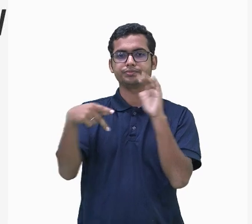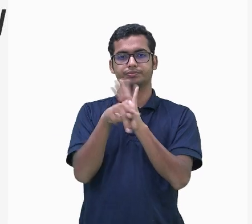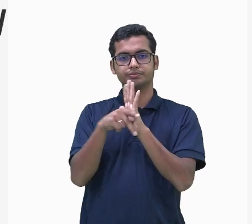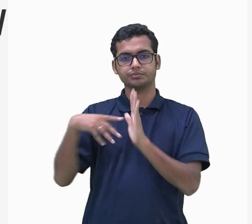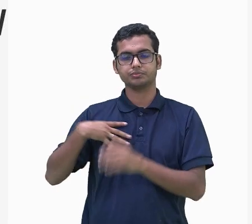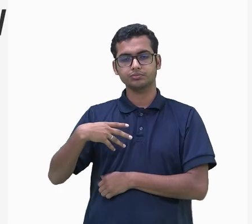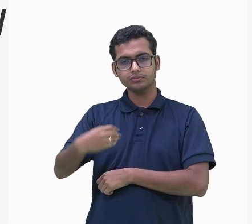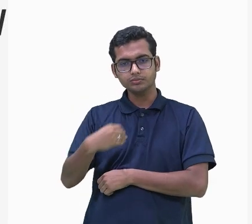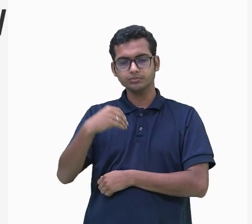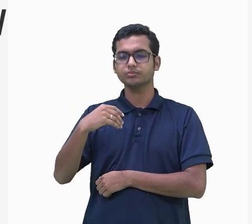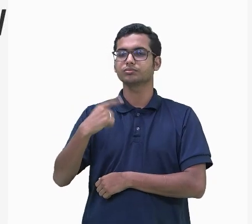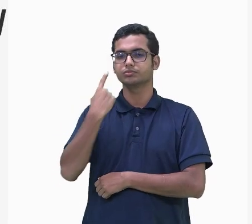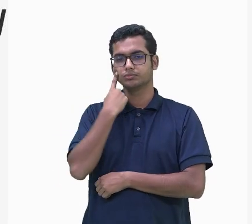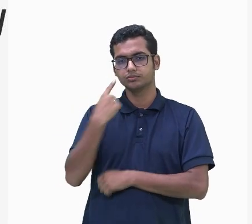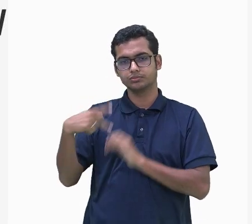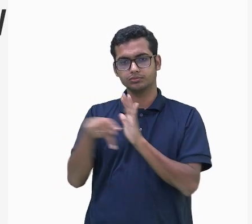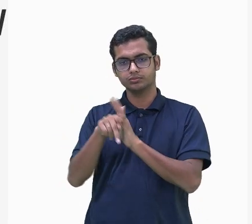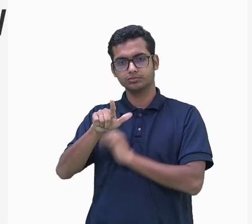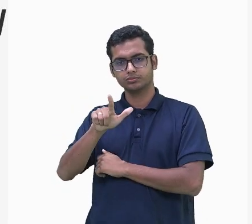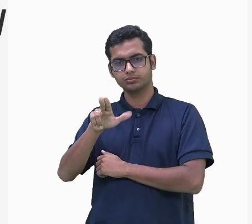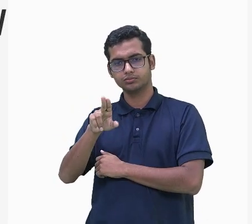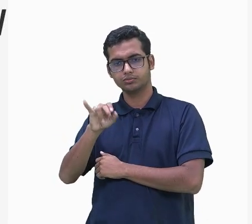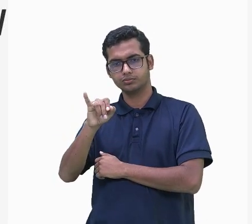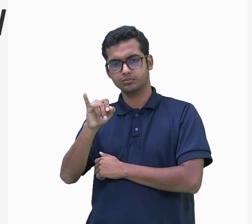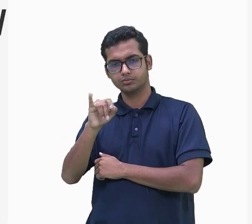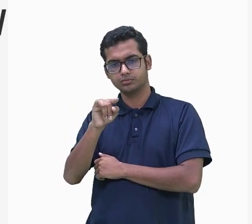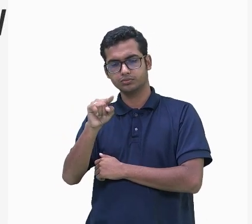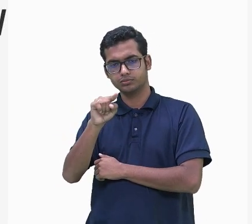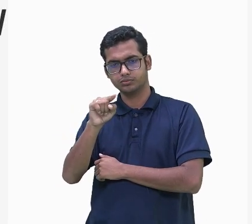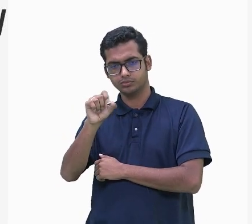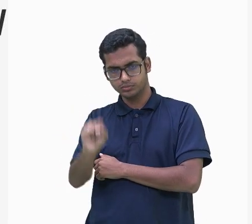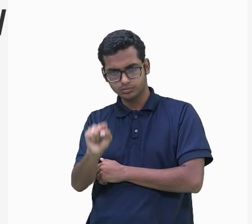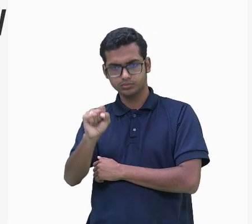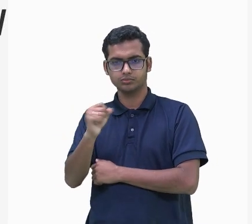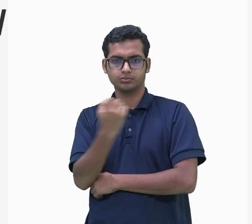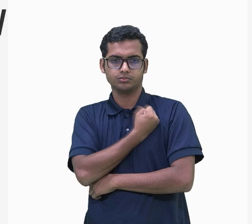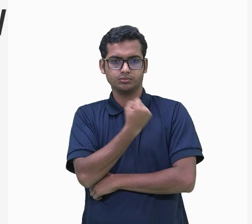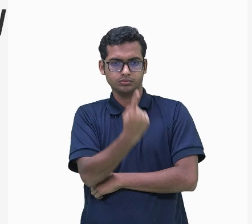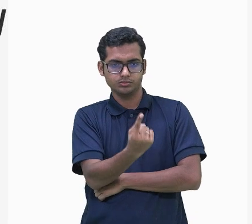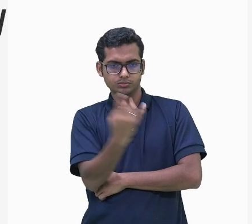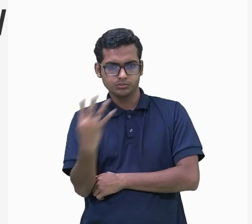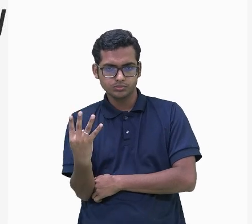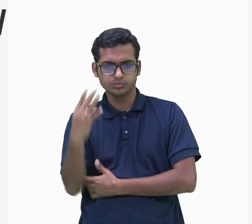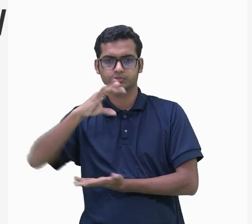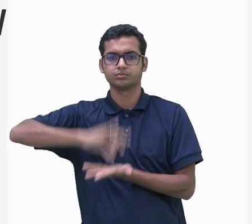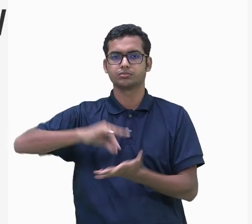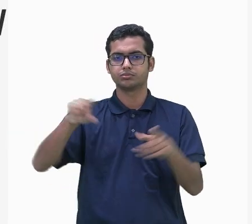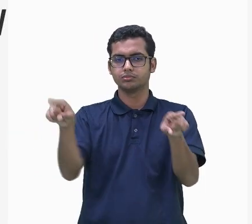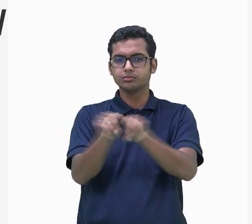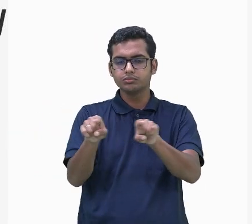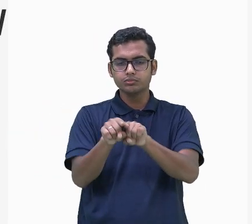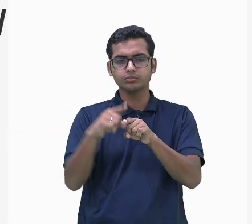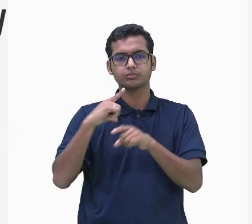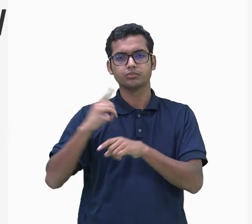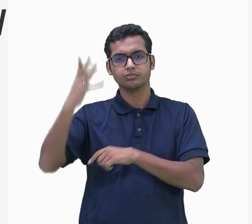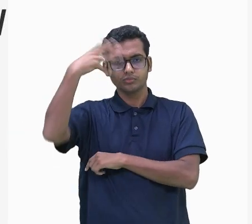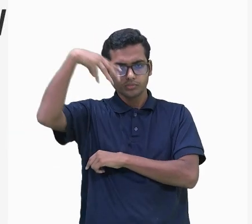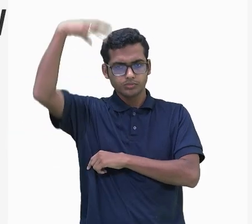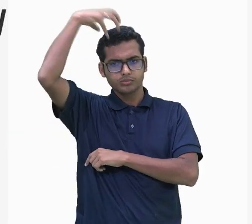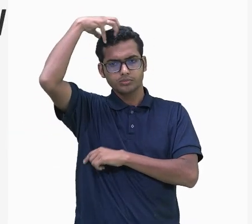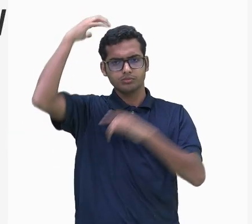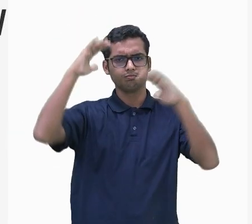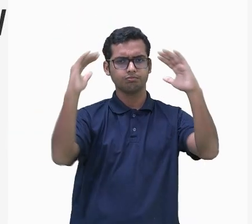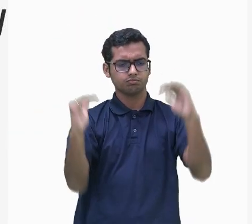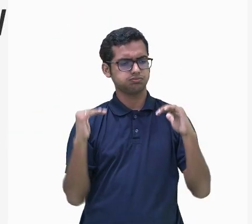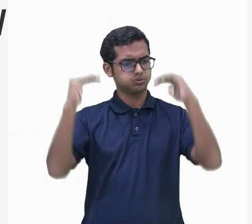XIV, apelidado de Rei Sol. Era então a própria encarnação da monarquia absolutista, tá,